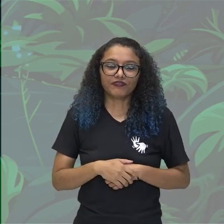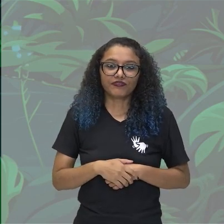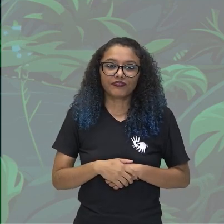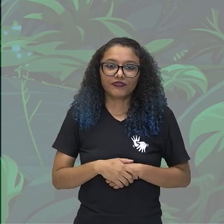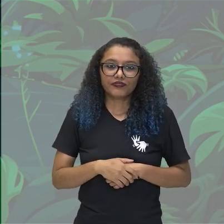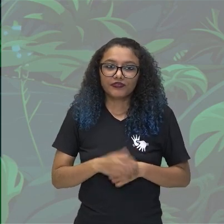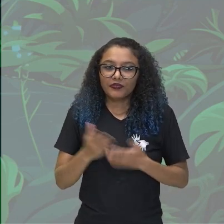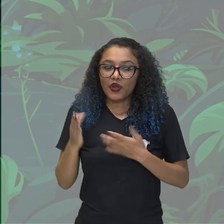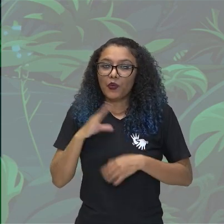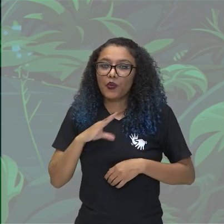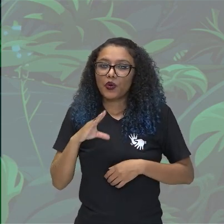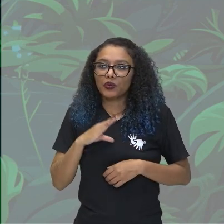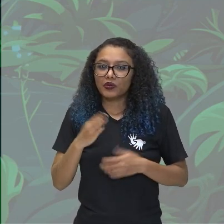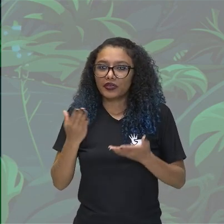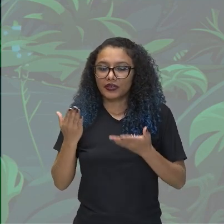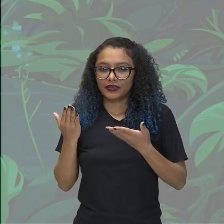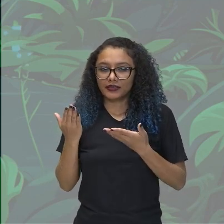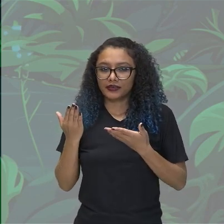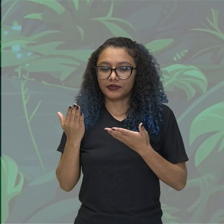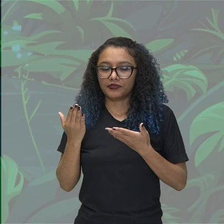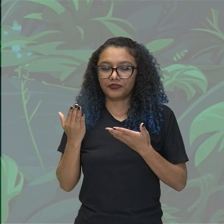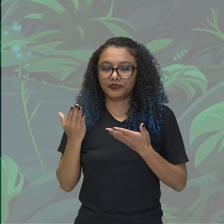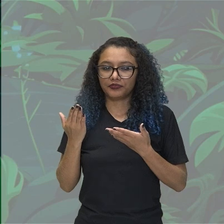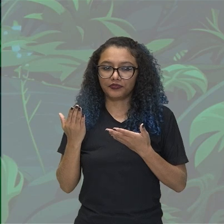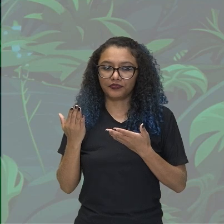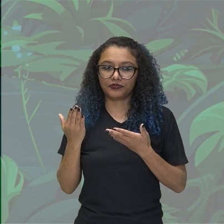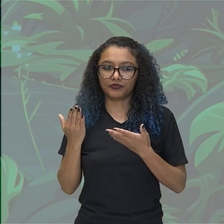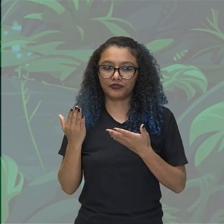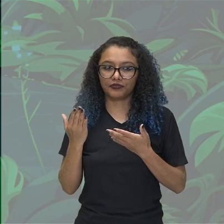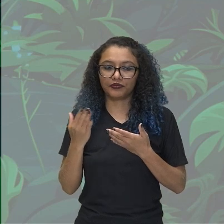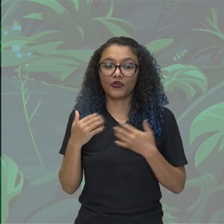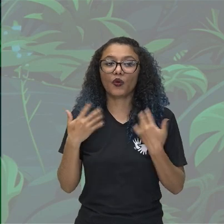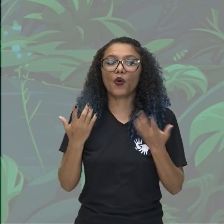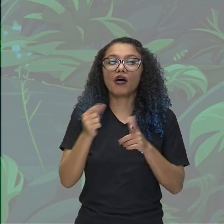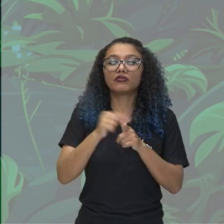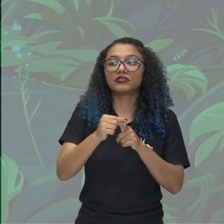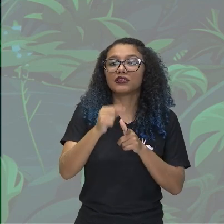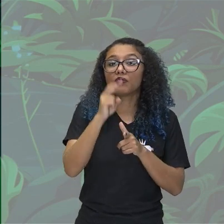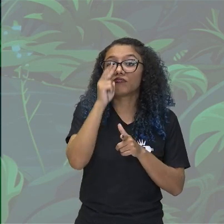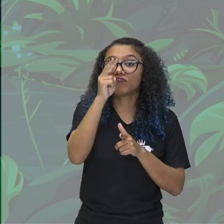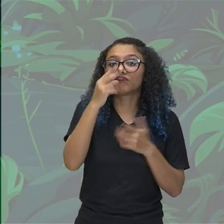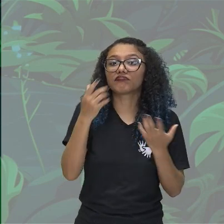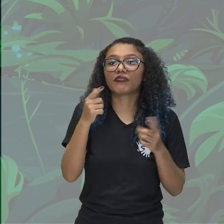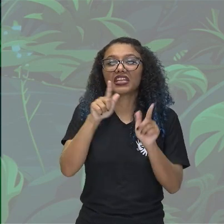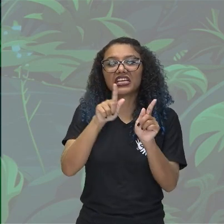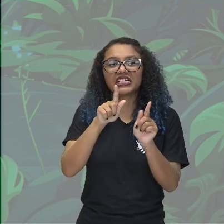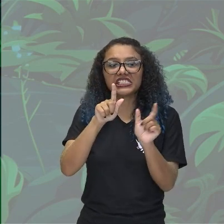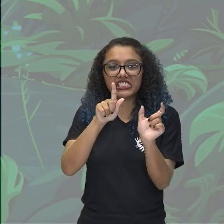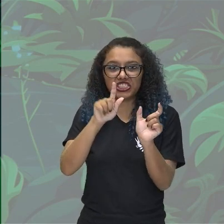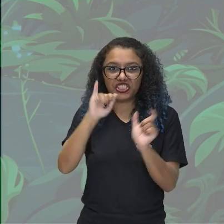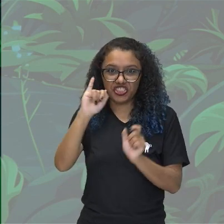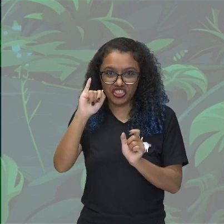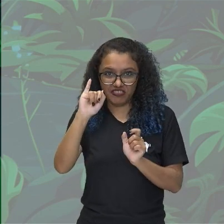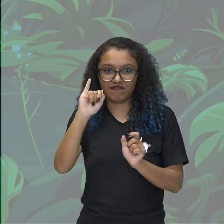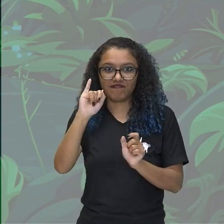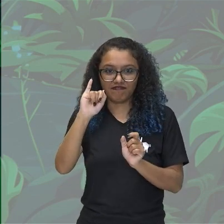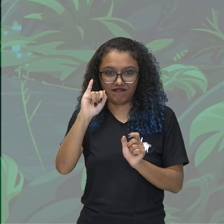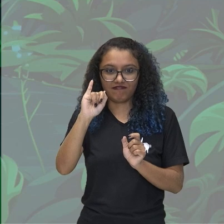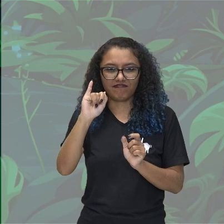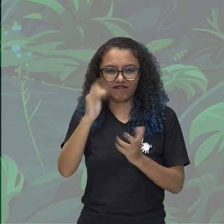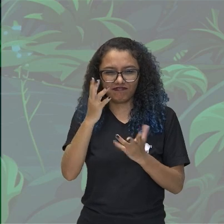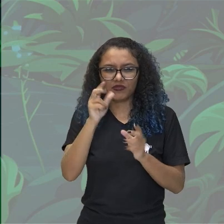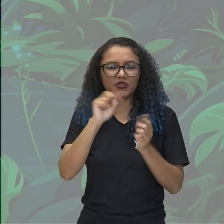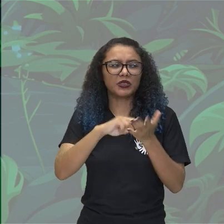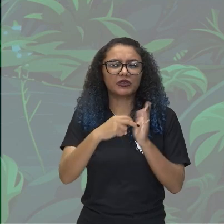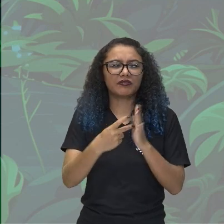no português. No português eu tenho nostalgia. Ai, nostalgia, aquela saudade